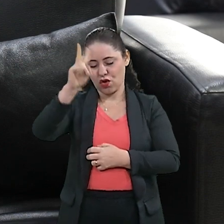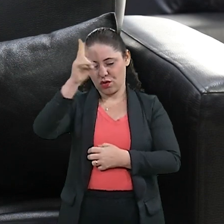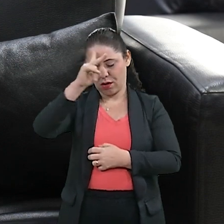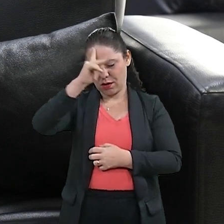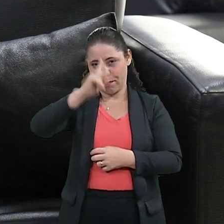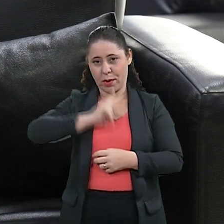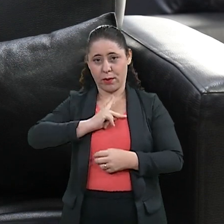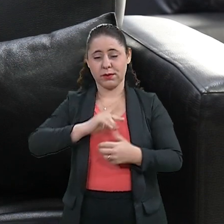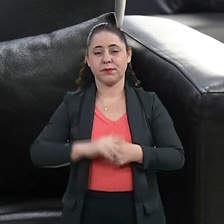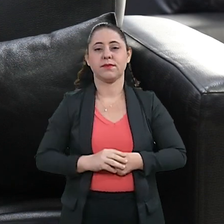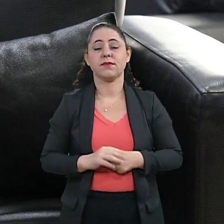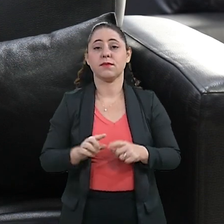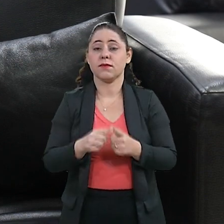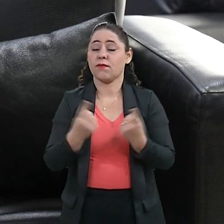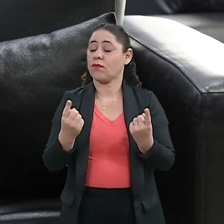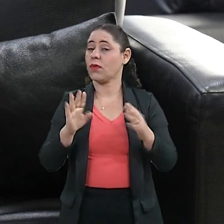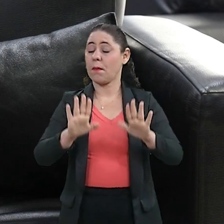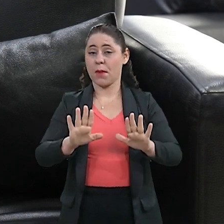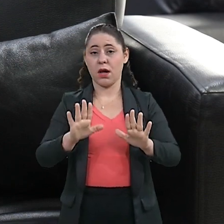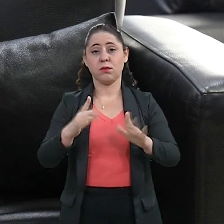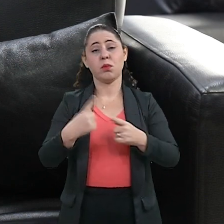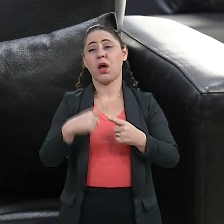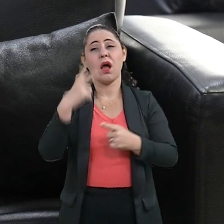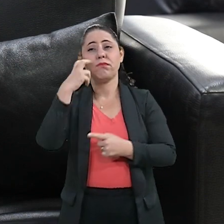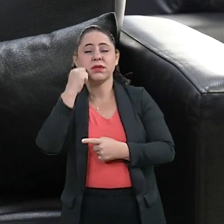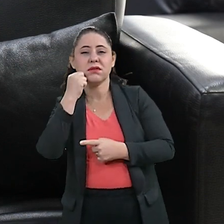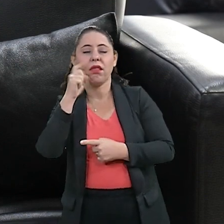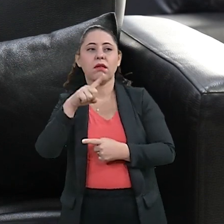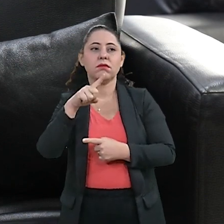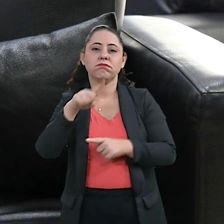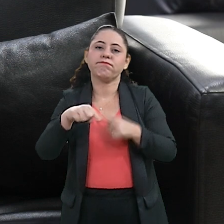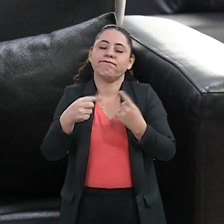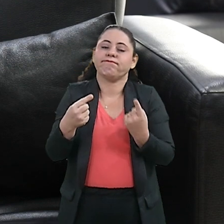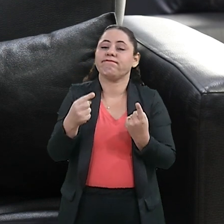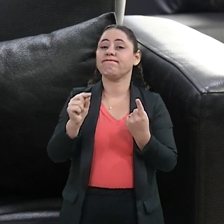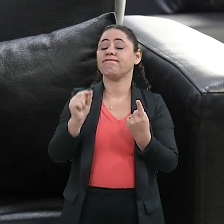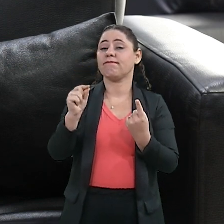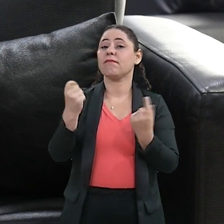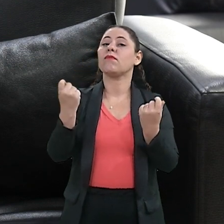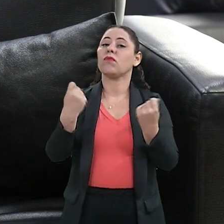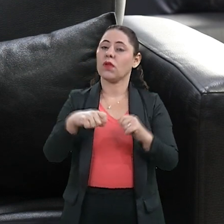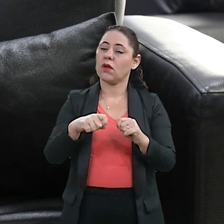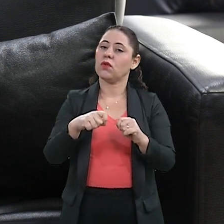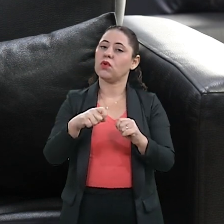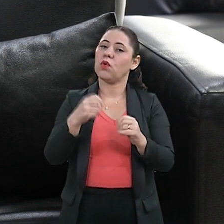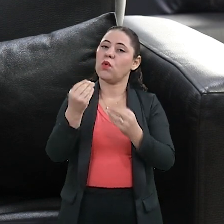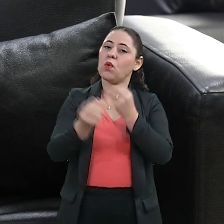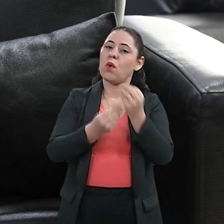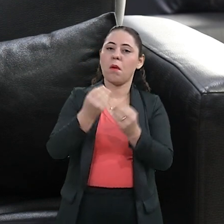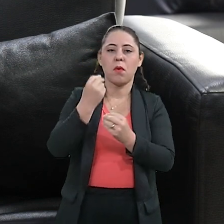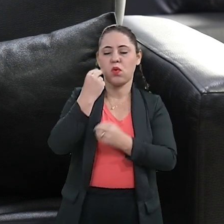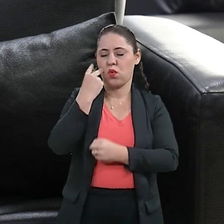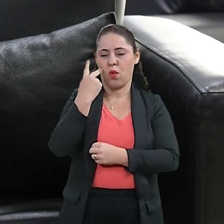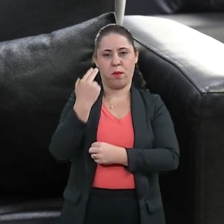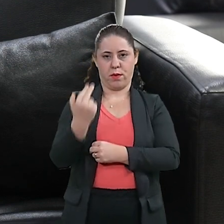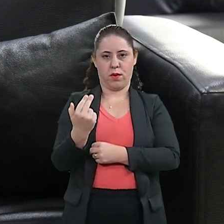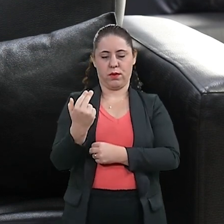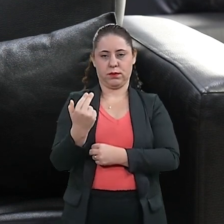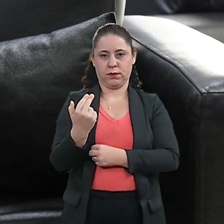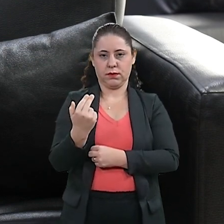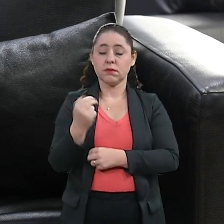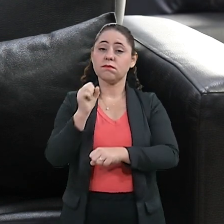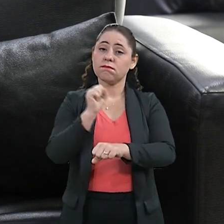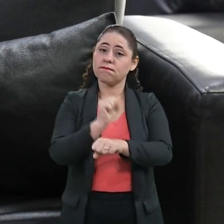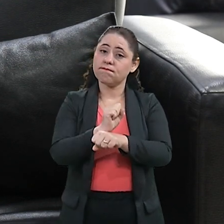que levou à adoção. Mas isso tem que ser visto como um processo